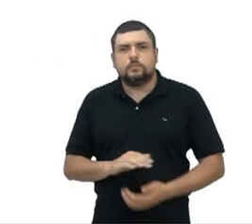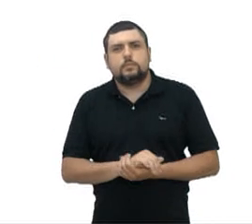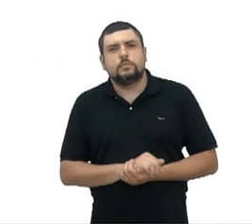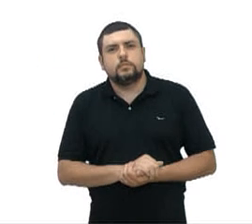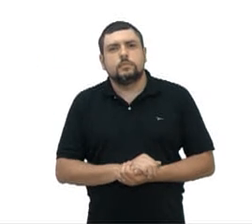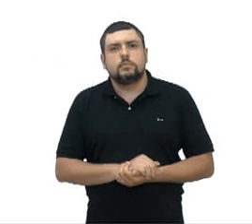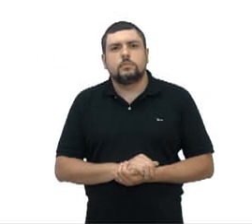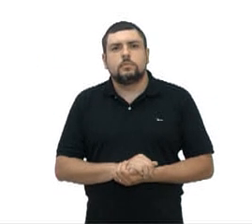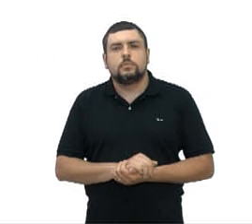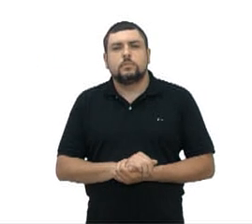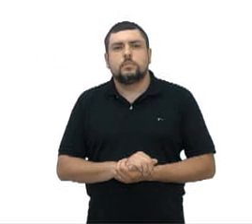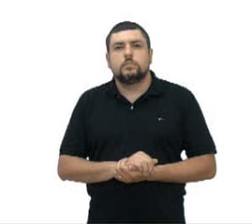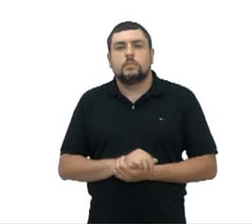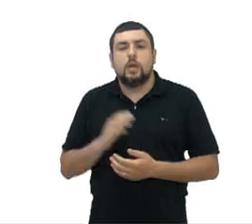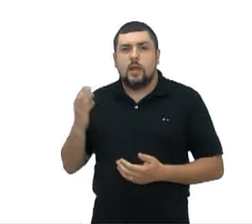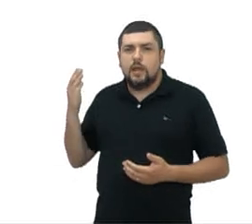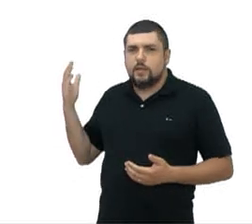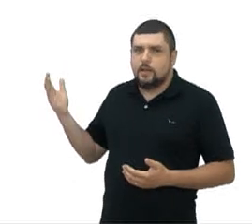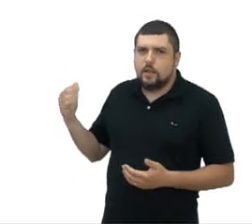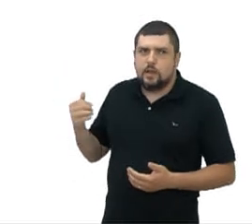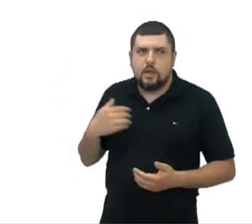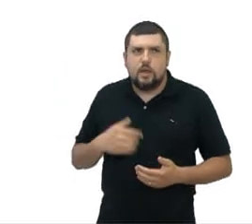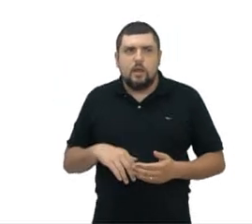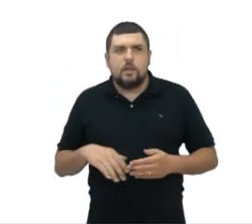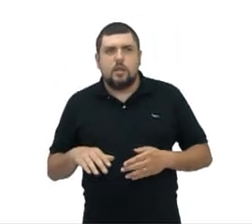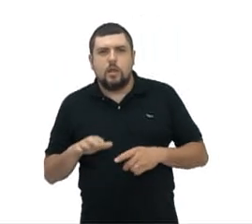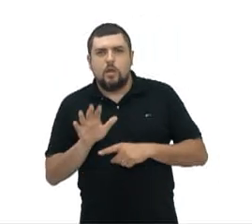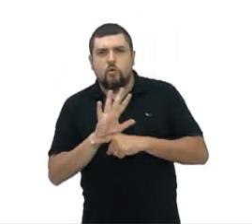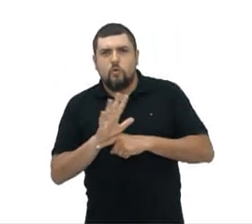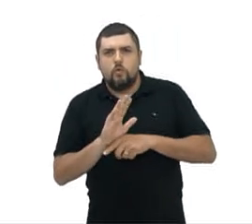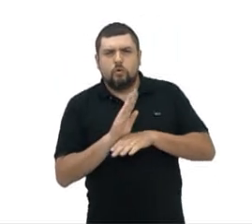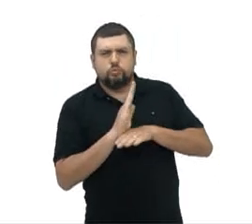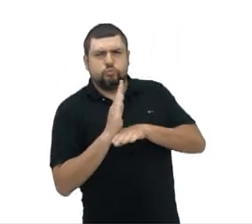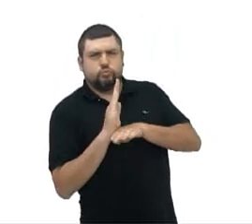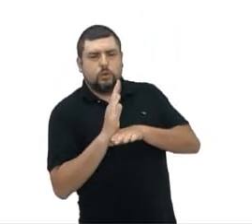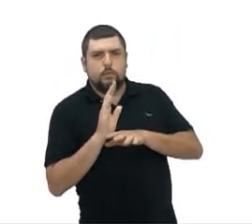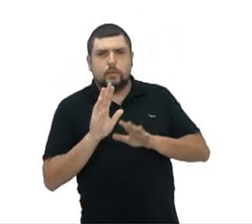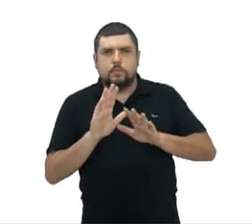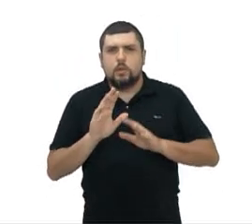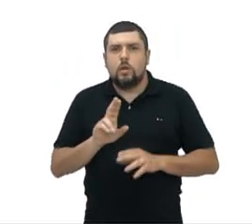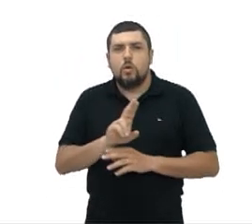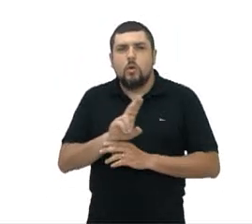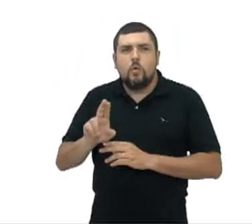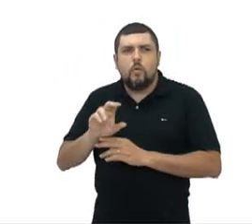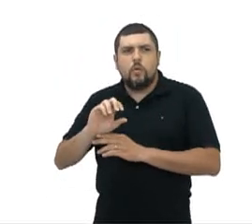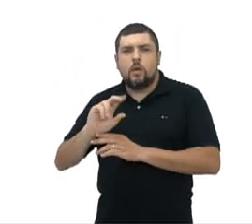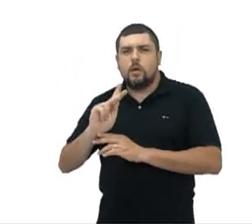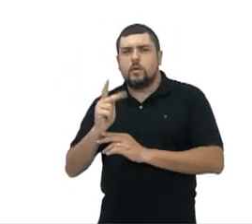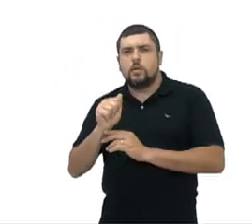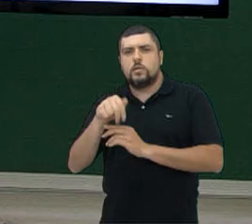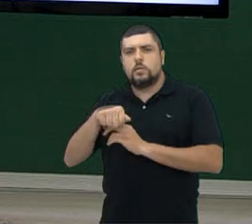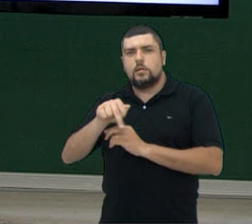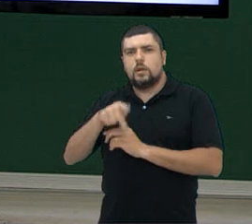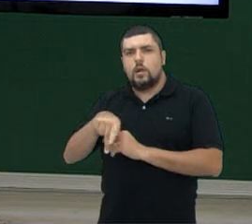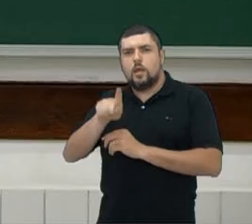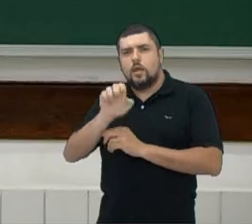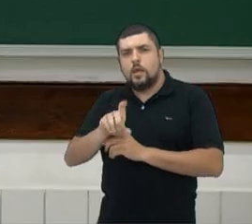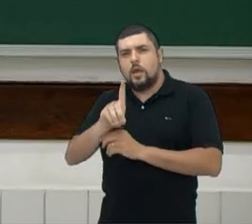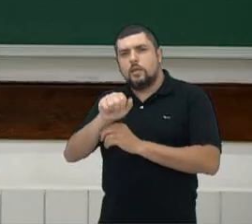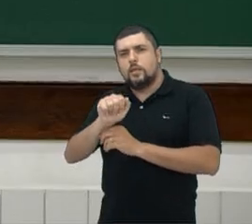não é Shark, não. Não é filme de tubarão, não. O nome dela era Shanak Daketo. Vamos ver se vocês conseguem. Junto comigo.